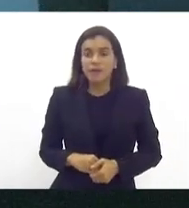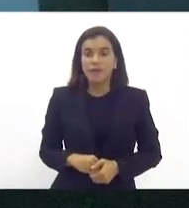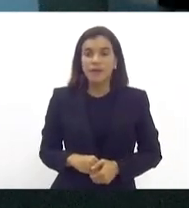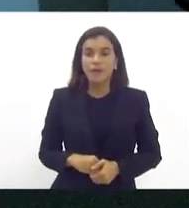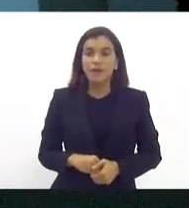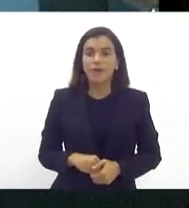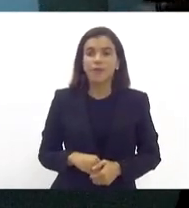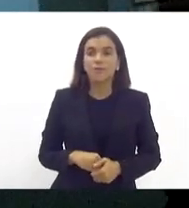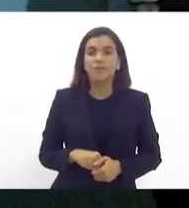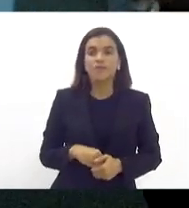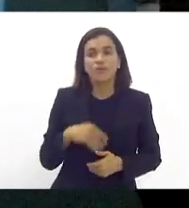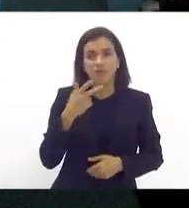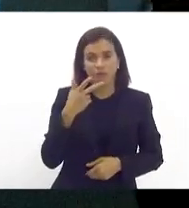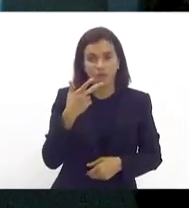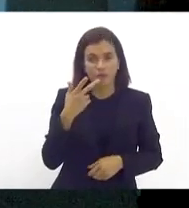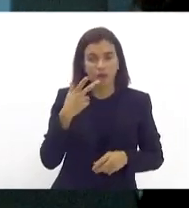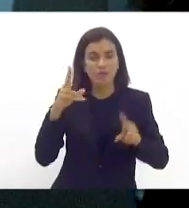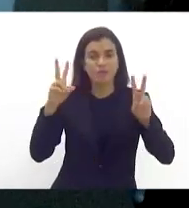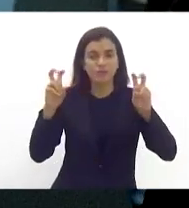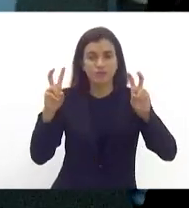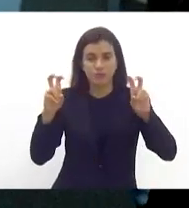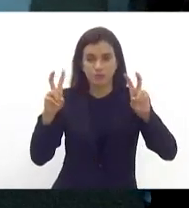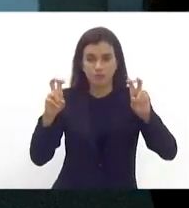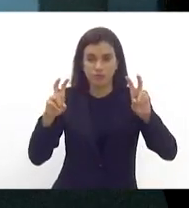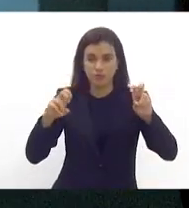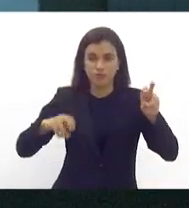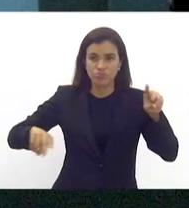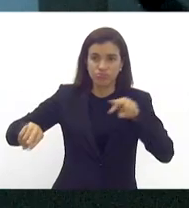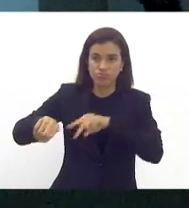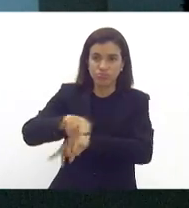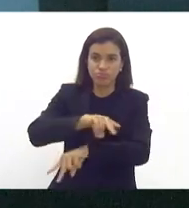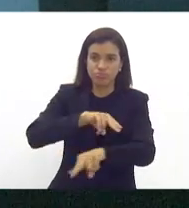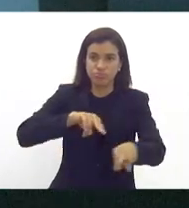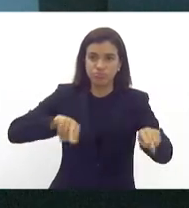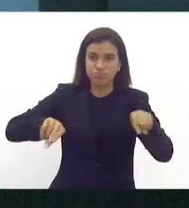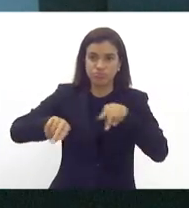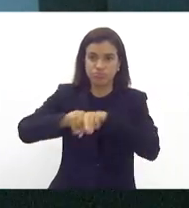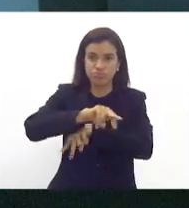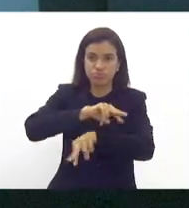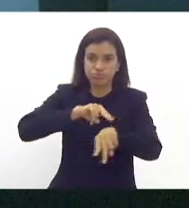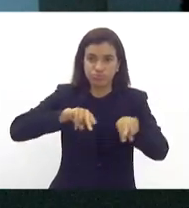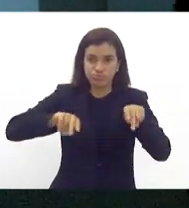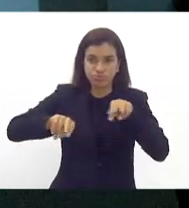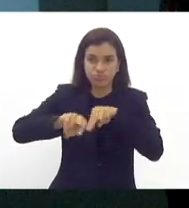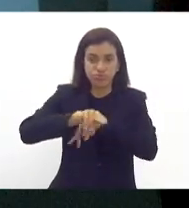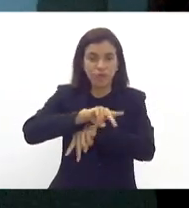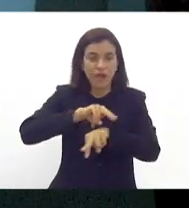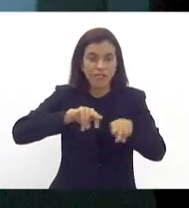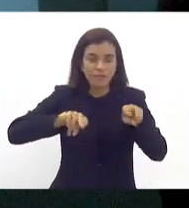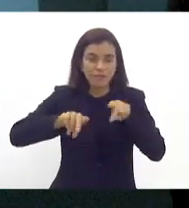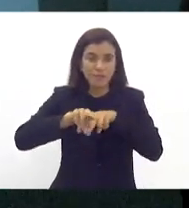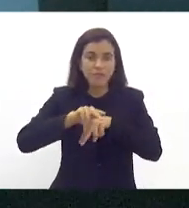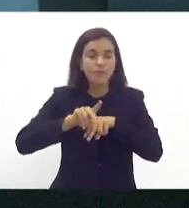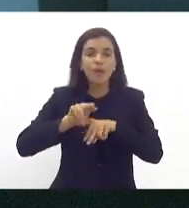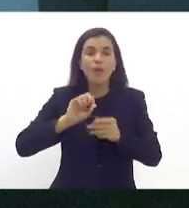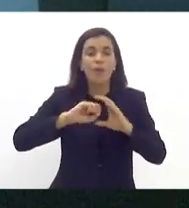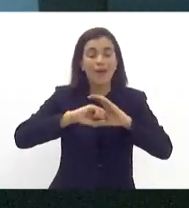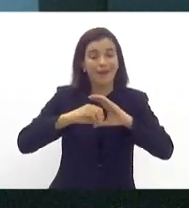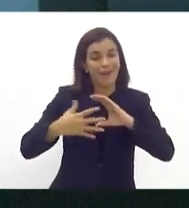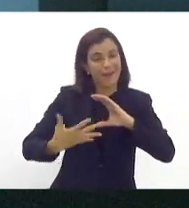mutualismo que já foi bem pontuado aqui pelos nobres parlamentares é uma